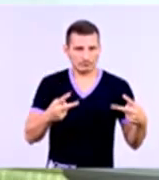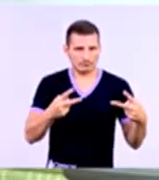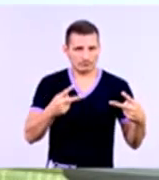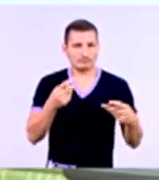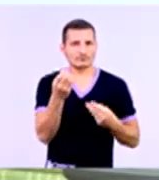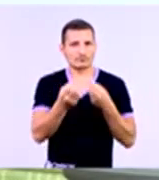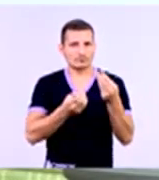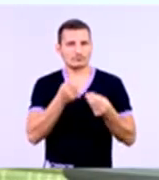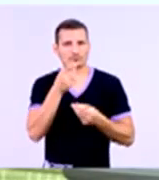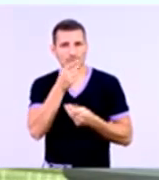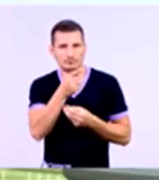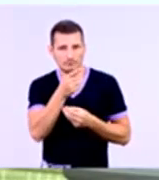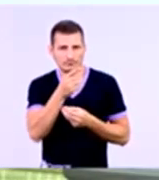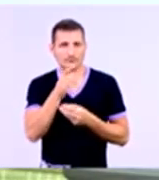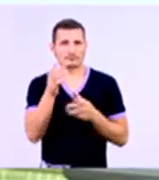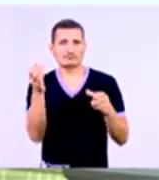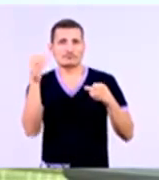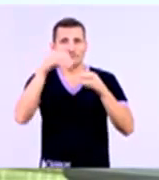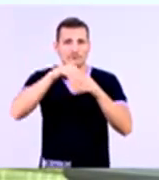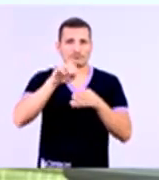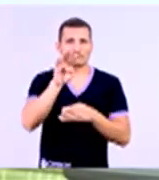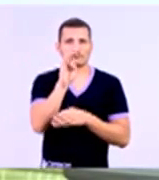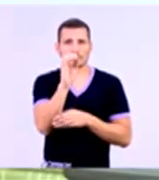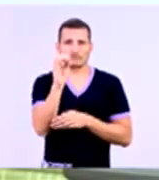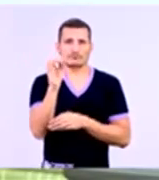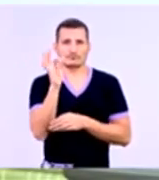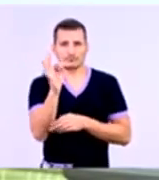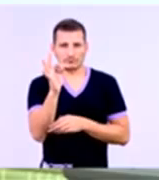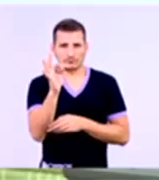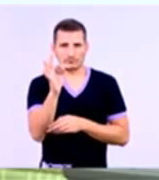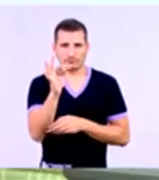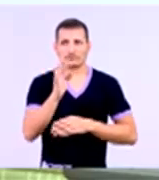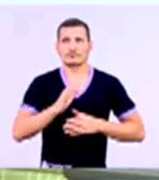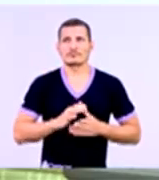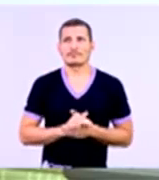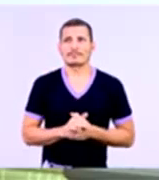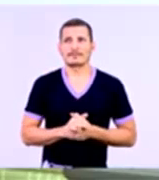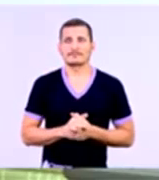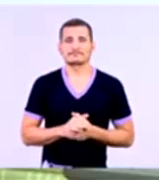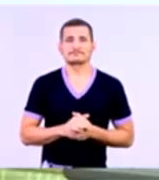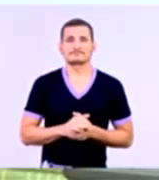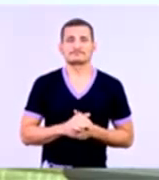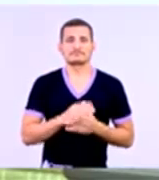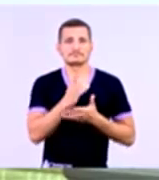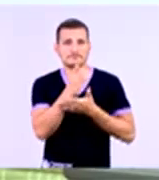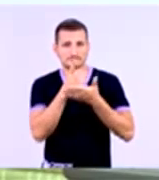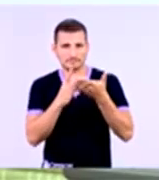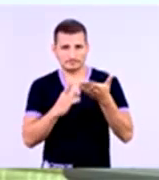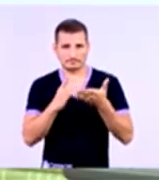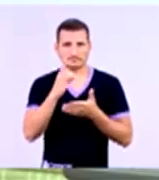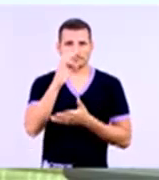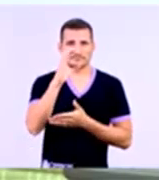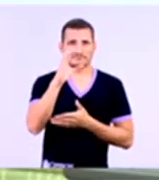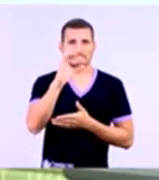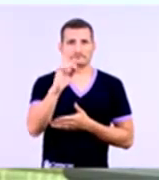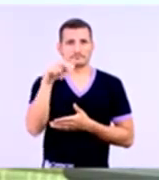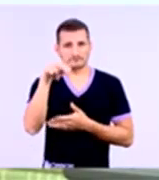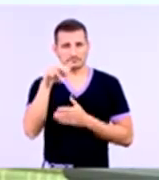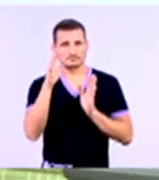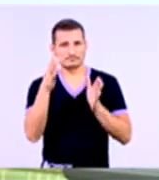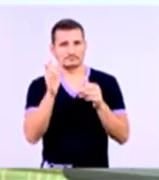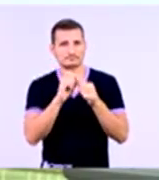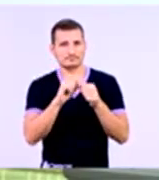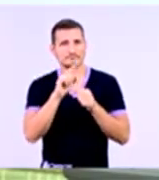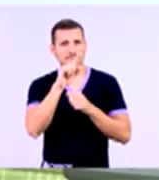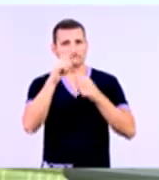ela fica com o Bootstrap. Eu estou considerando que a declaração do CDN foi feita lá no